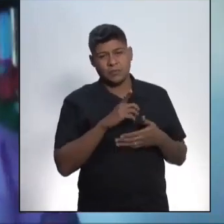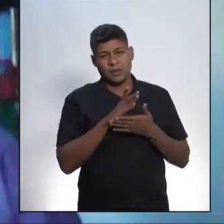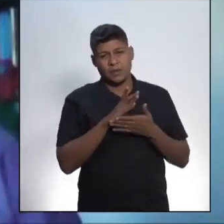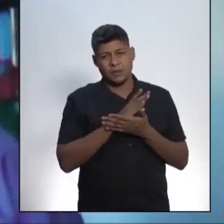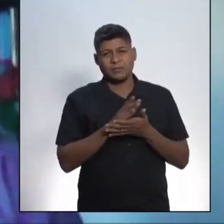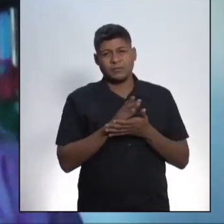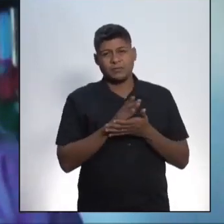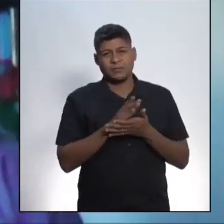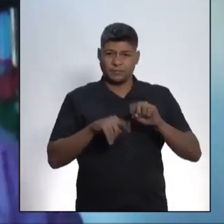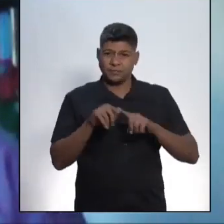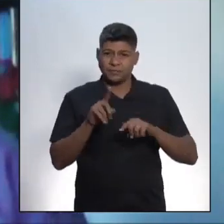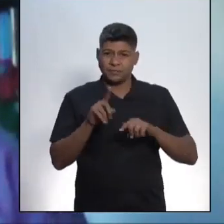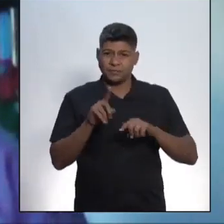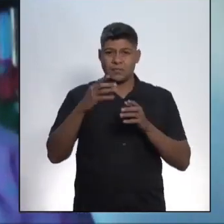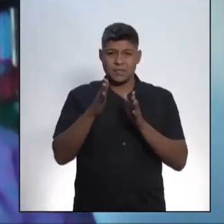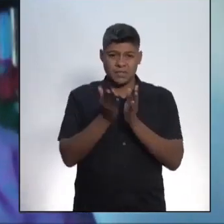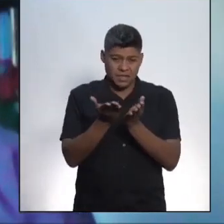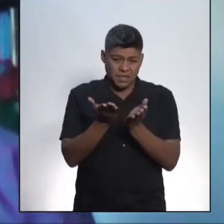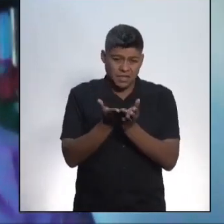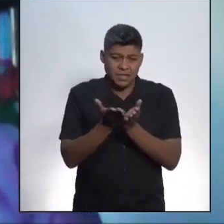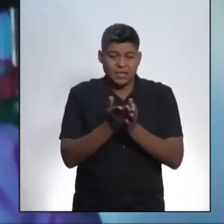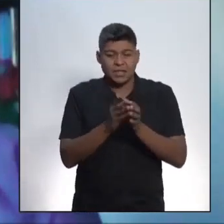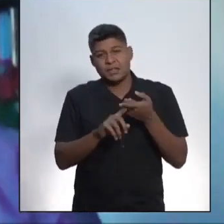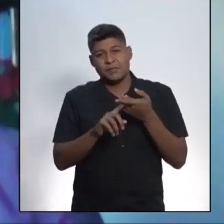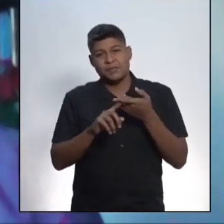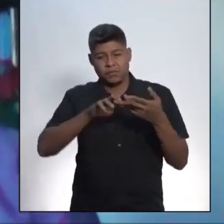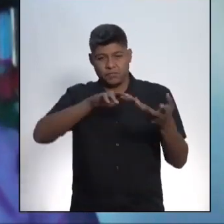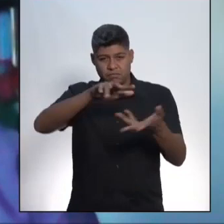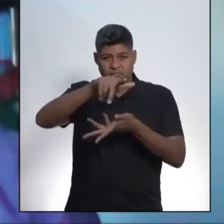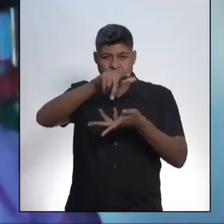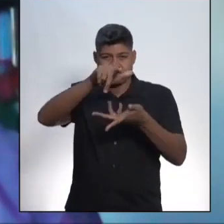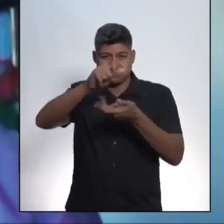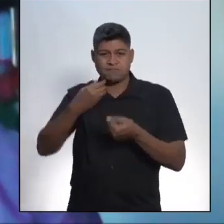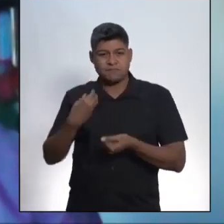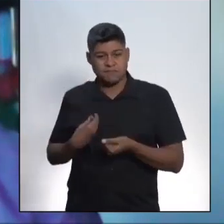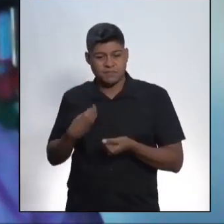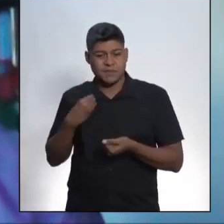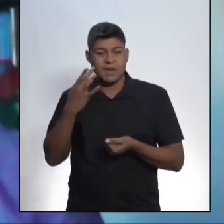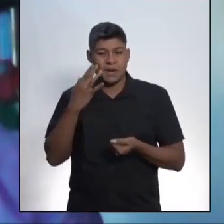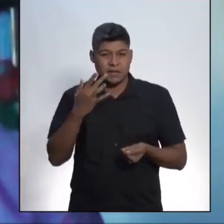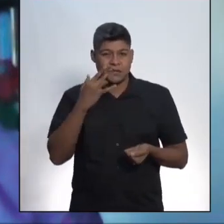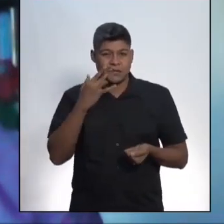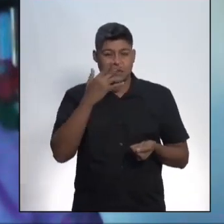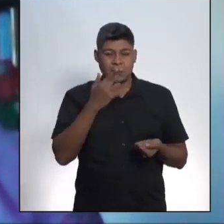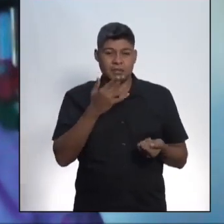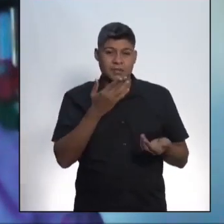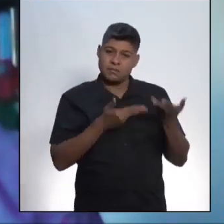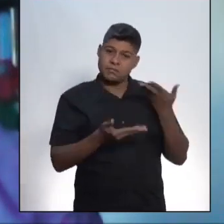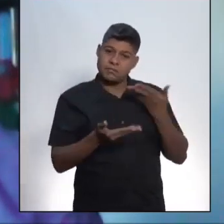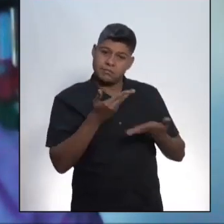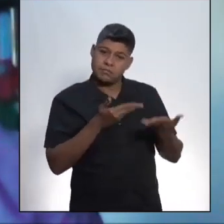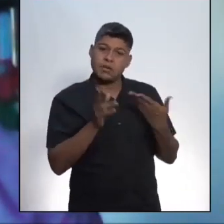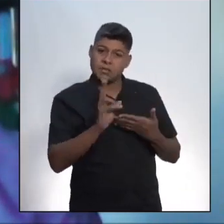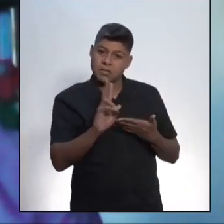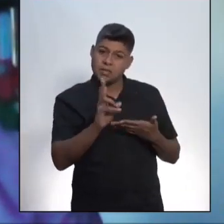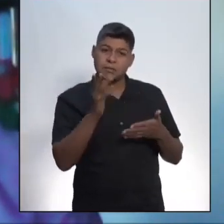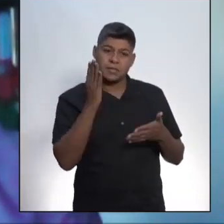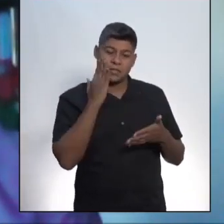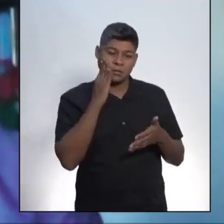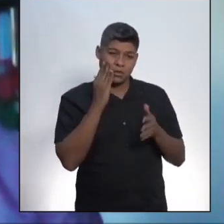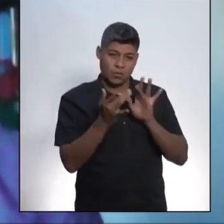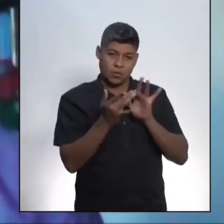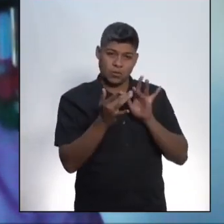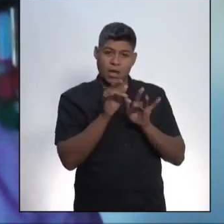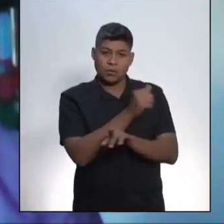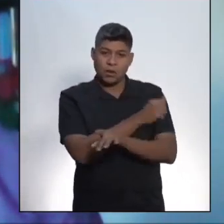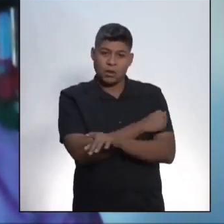meus recursos, meus livros, o meu universo aqui. Eu acho que isso causa uma empatia, né, com o aluno,